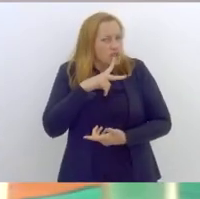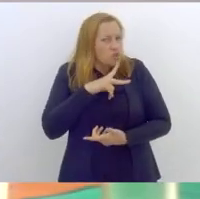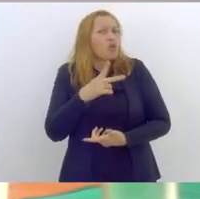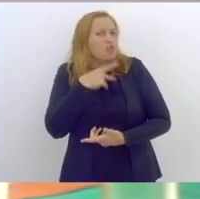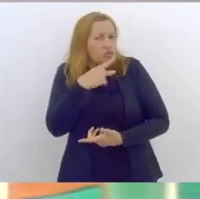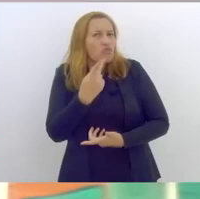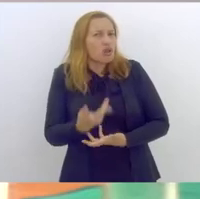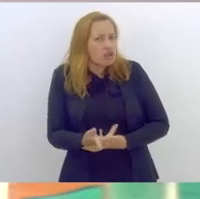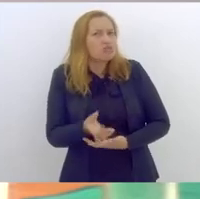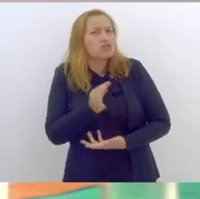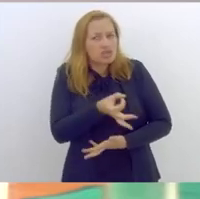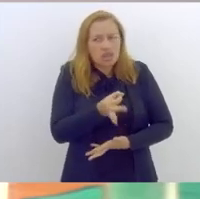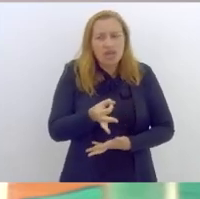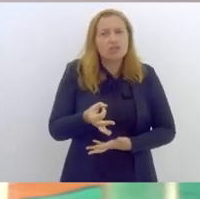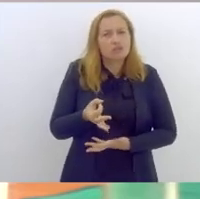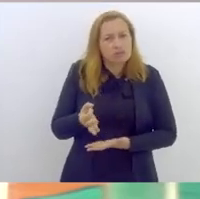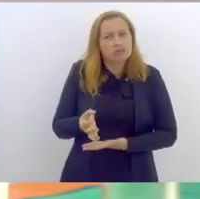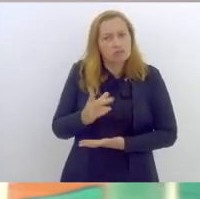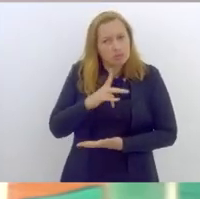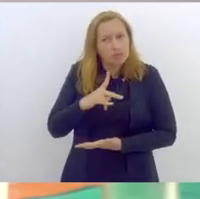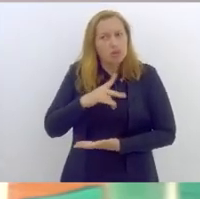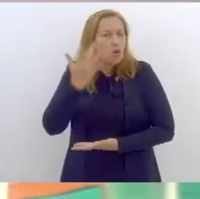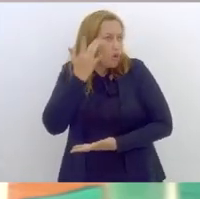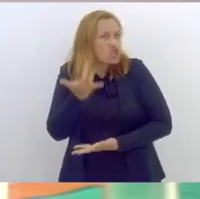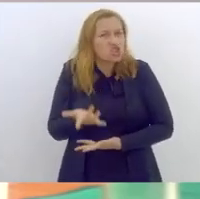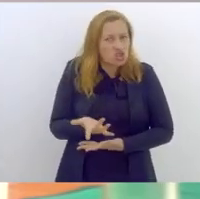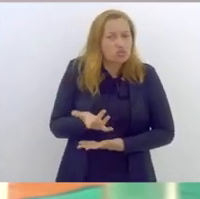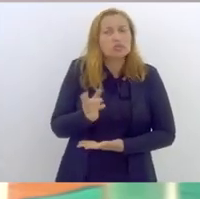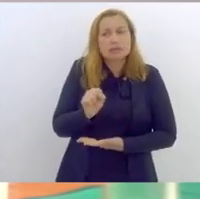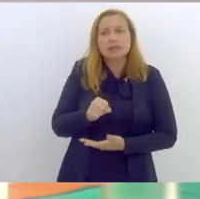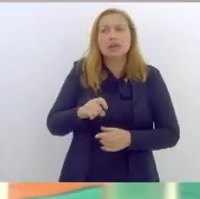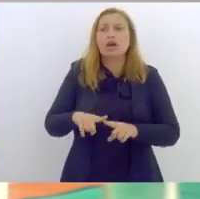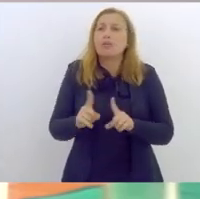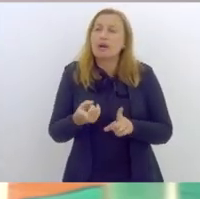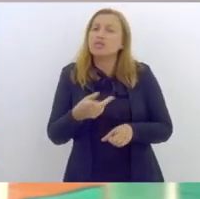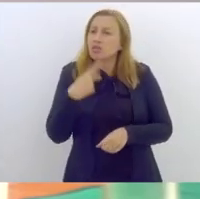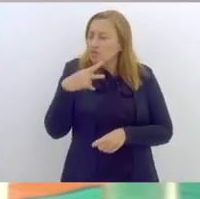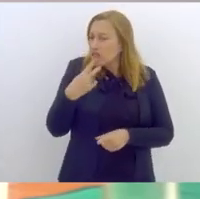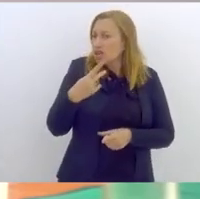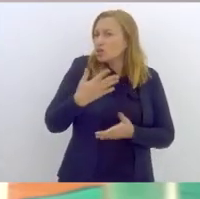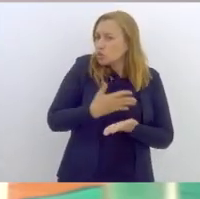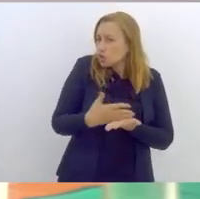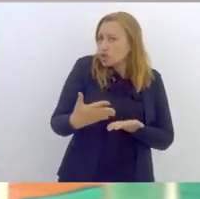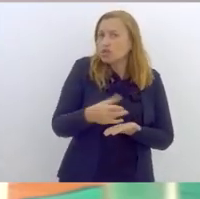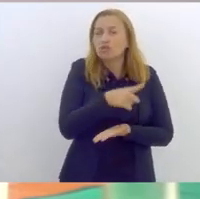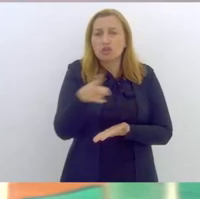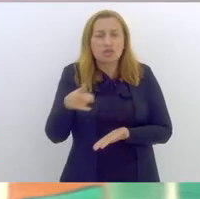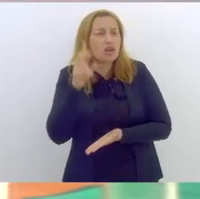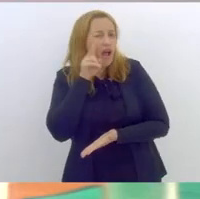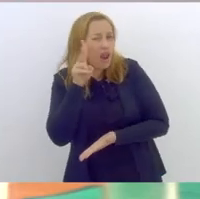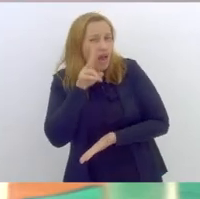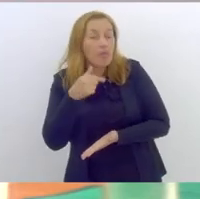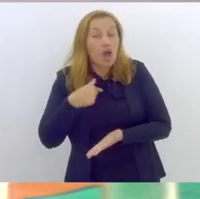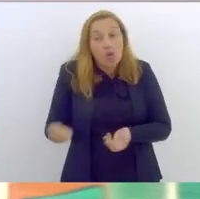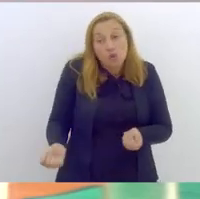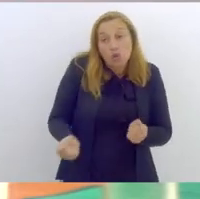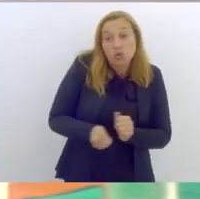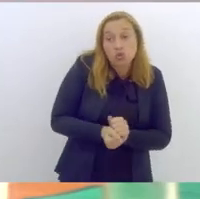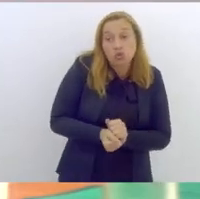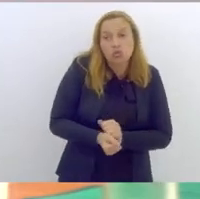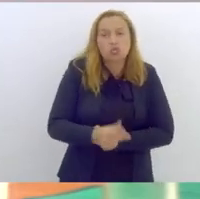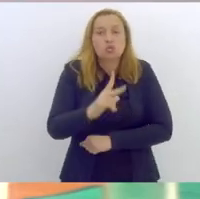eu estou colocando É de fato é pessoal é um machismo é um achismo mas porque eu disse no início acho que vocês se recordam que eu estou envolvido